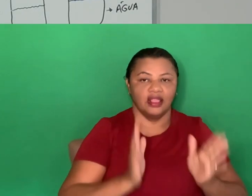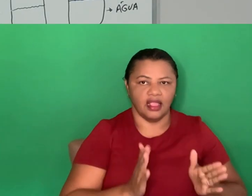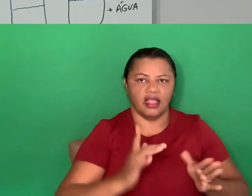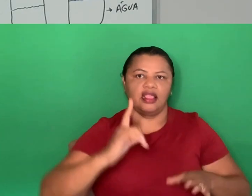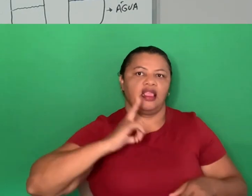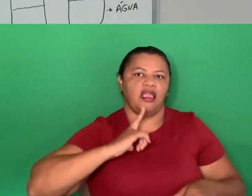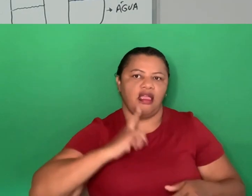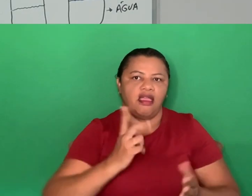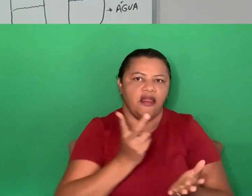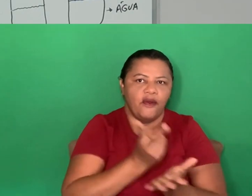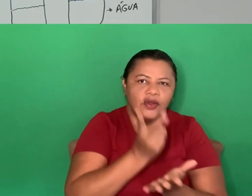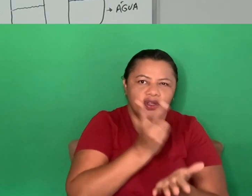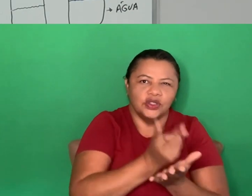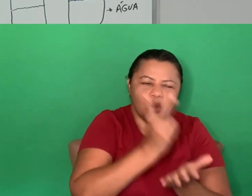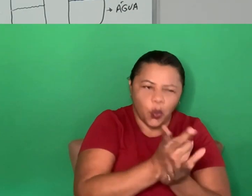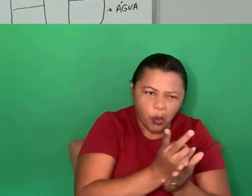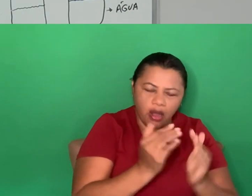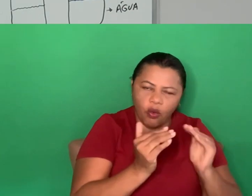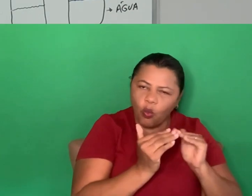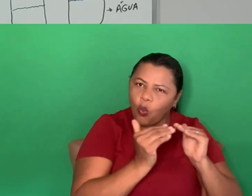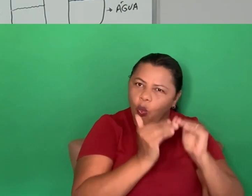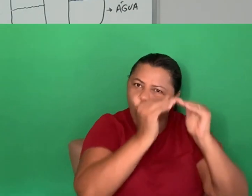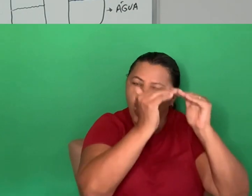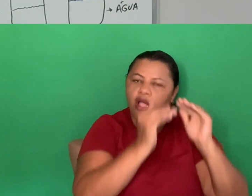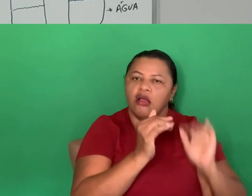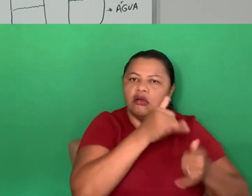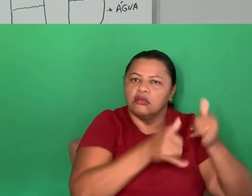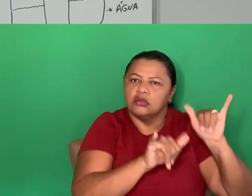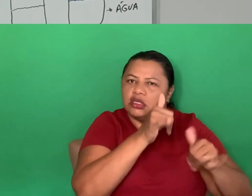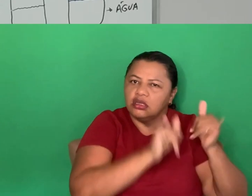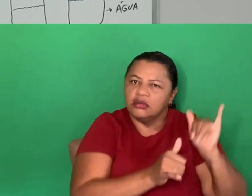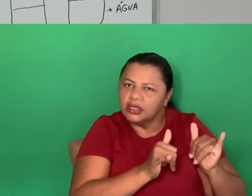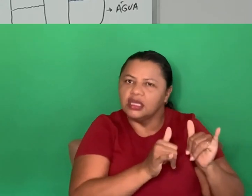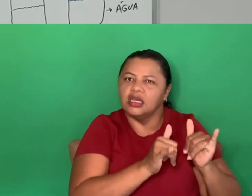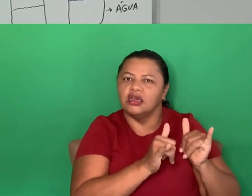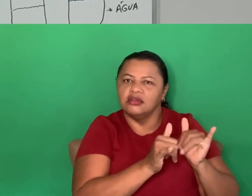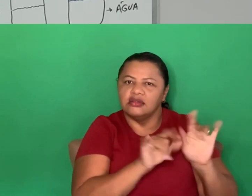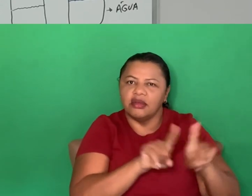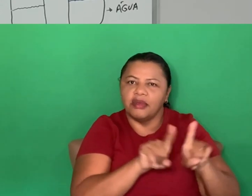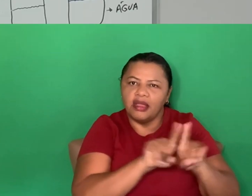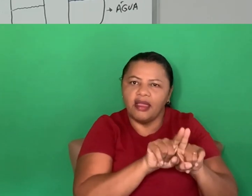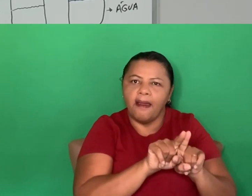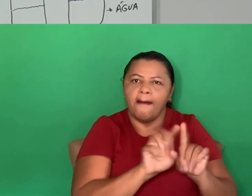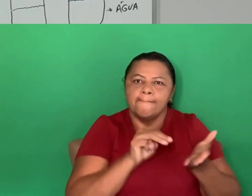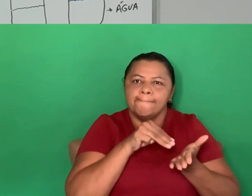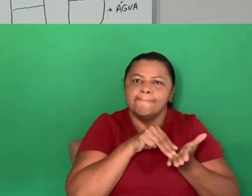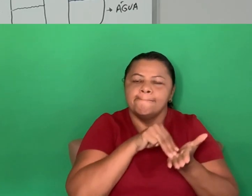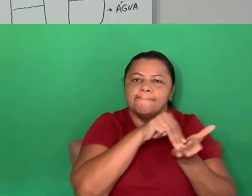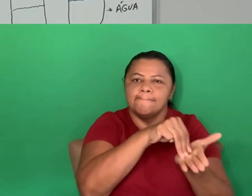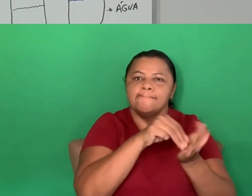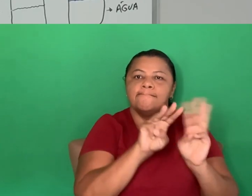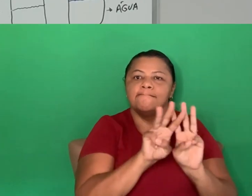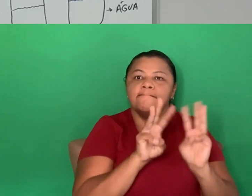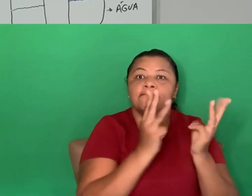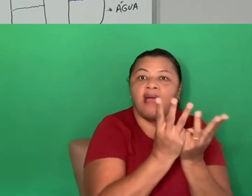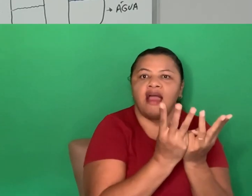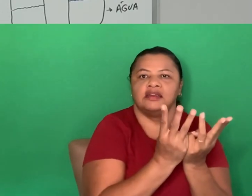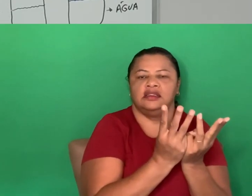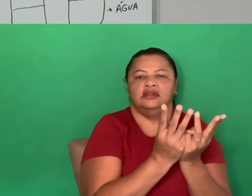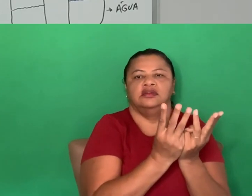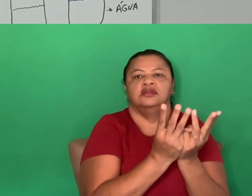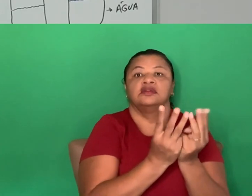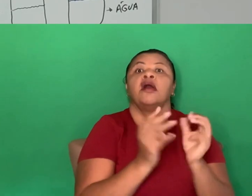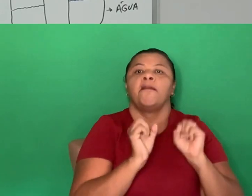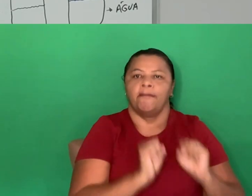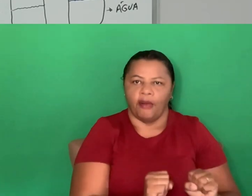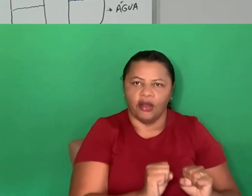uma proporção constante, né? Uma proporção, tanto proporção química, como uma proporção em massa, uma proporção ponderal constante. Daí